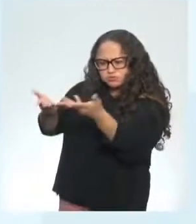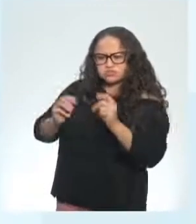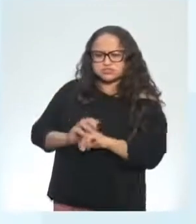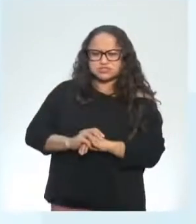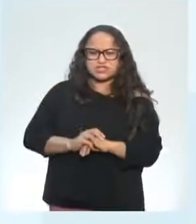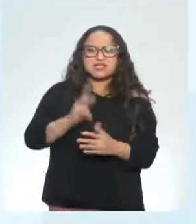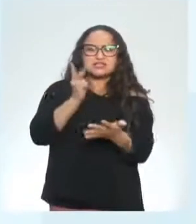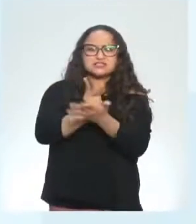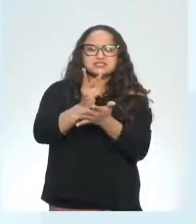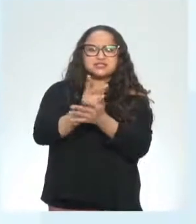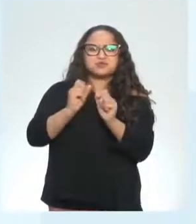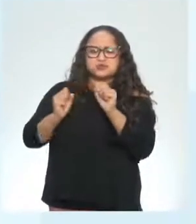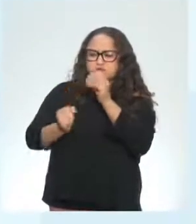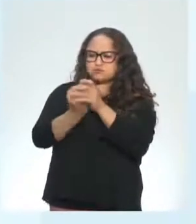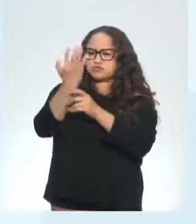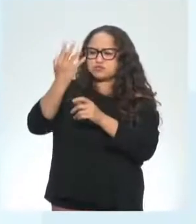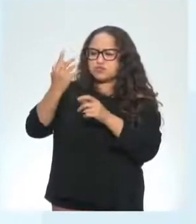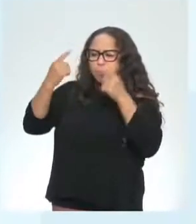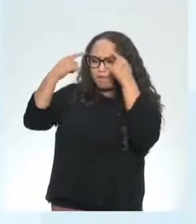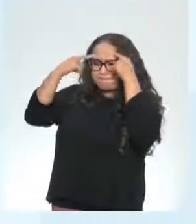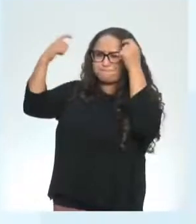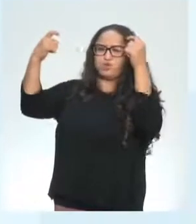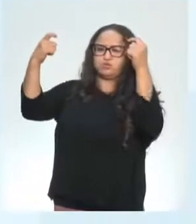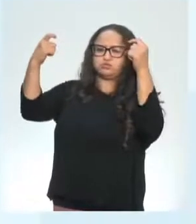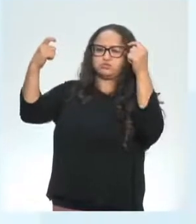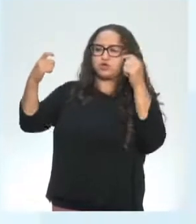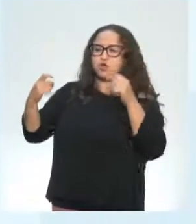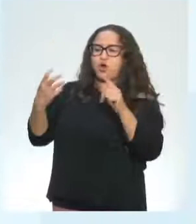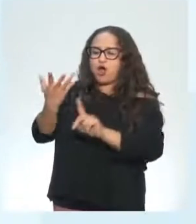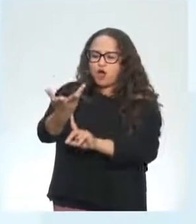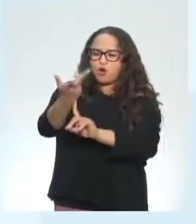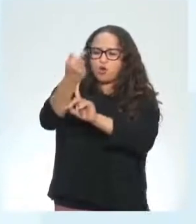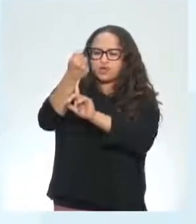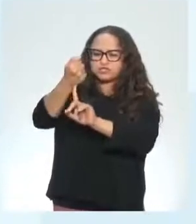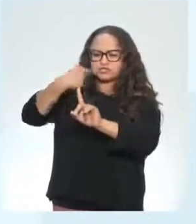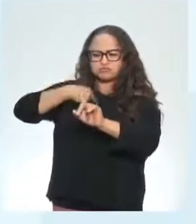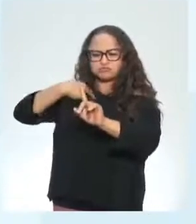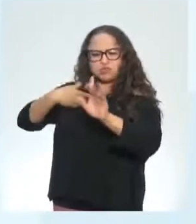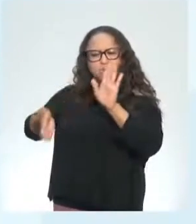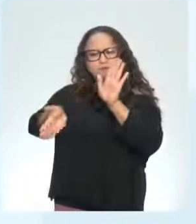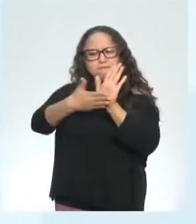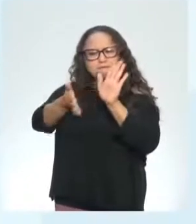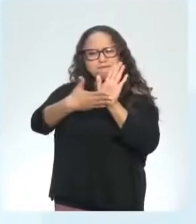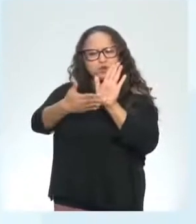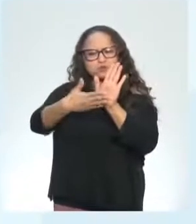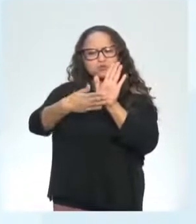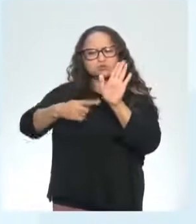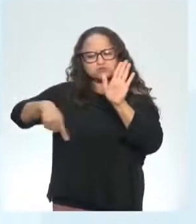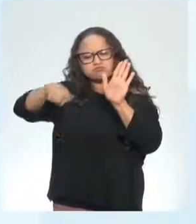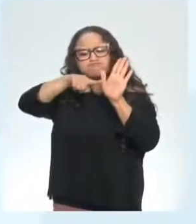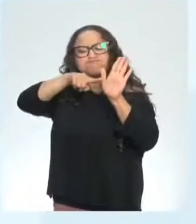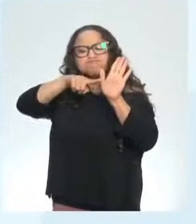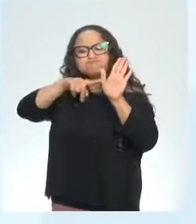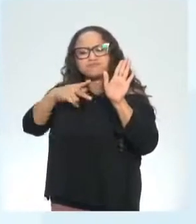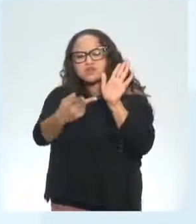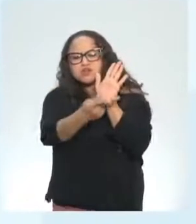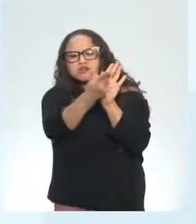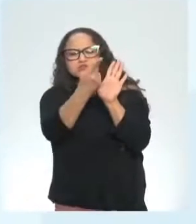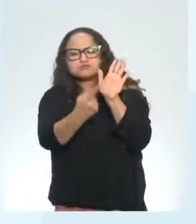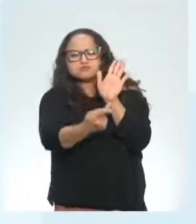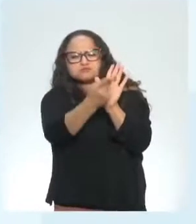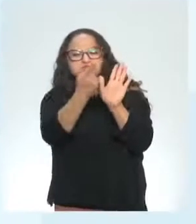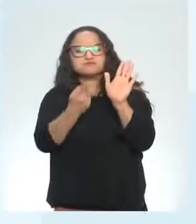os processos de criação surgem dessa proposta. Né? O artista ele se põe como artista propositor. Ele propõe